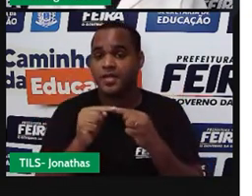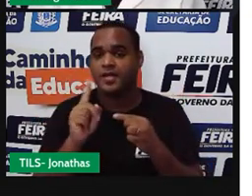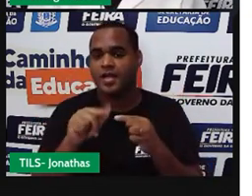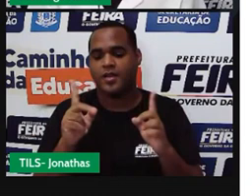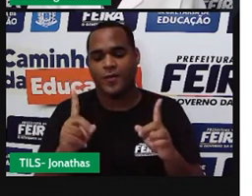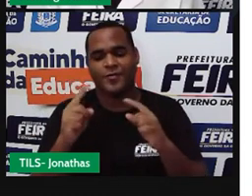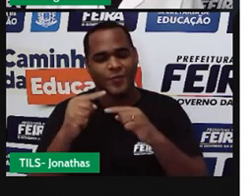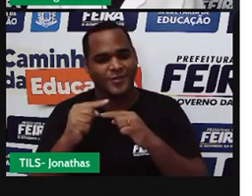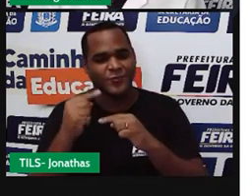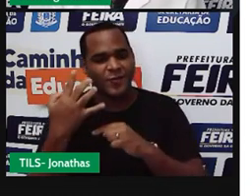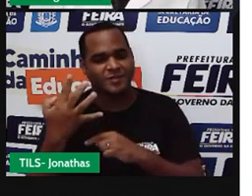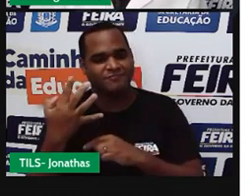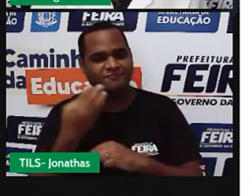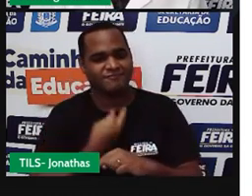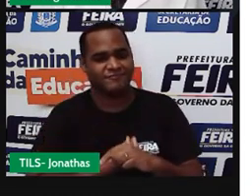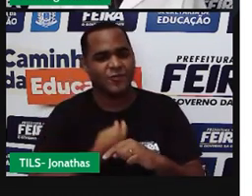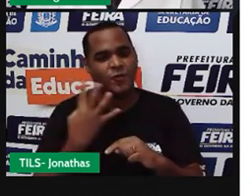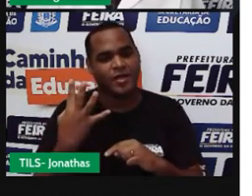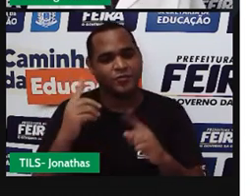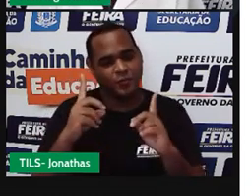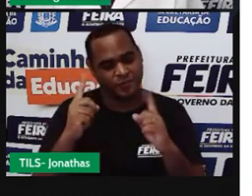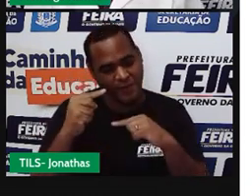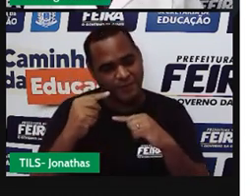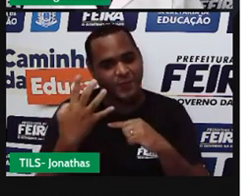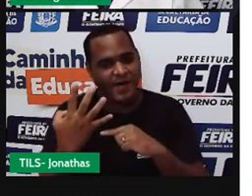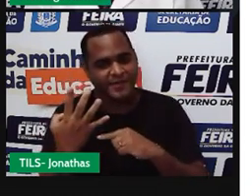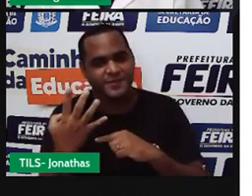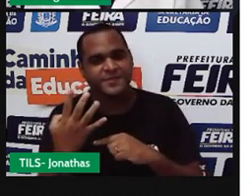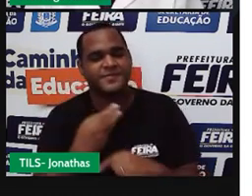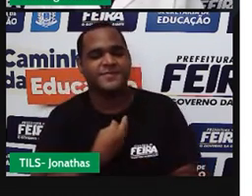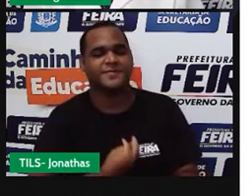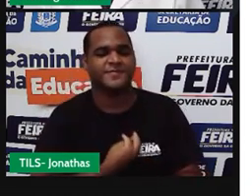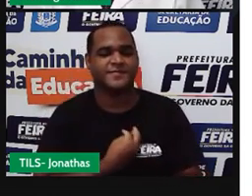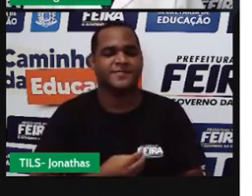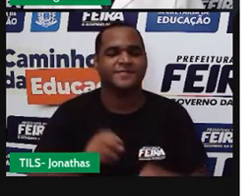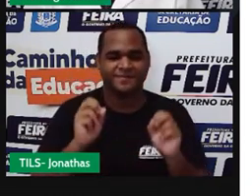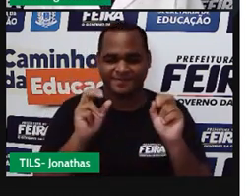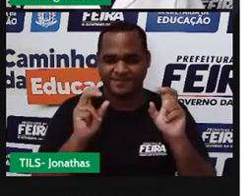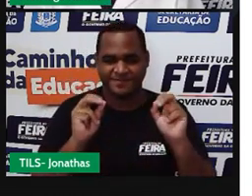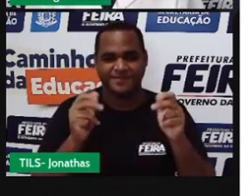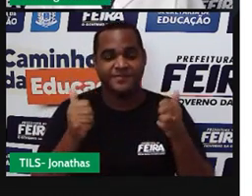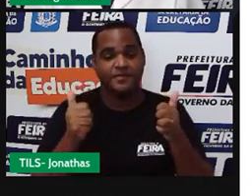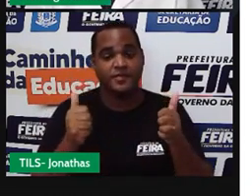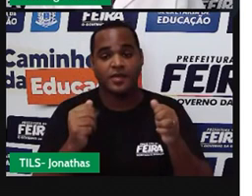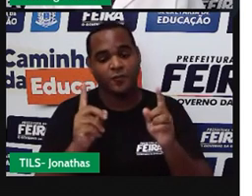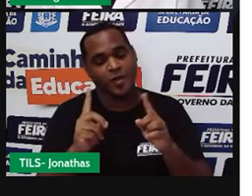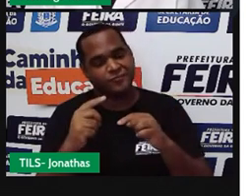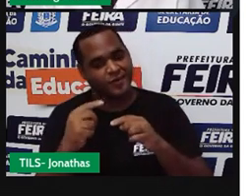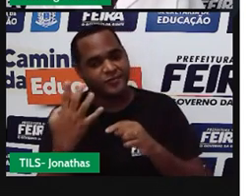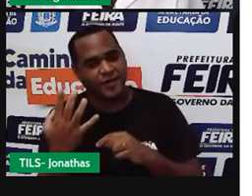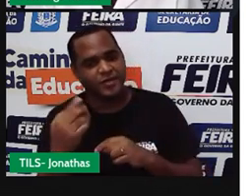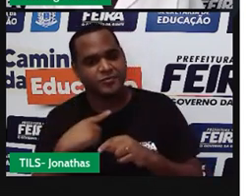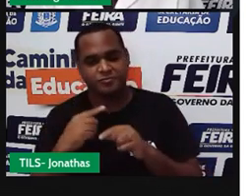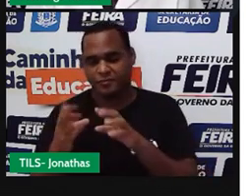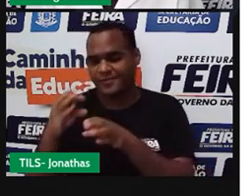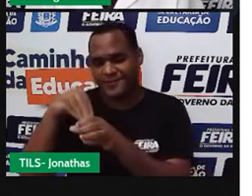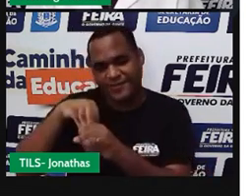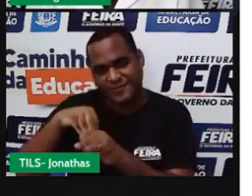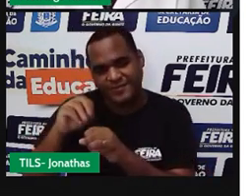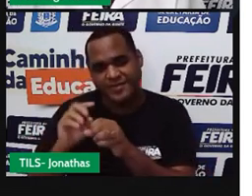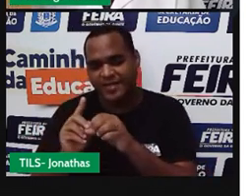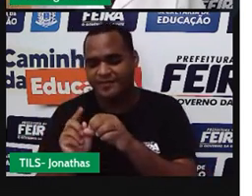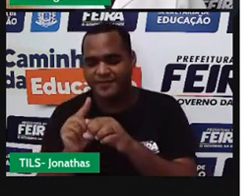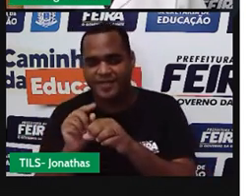4 lados quadri quatro lados lado né quatro lados 4 ângulos internos